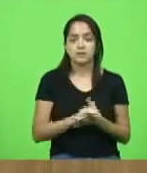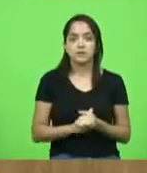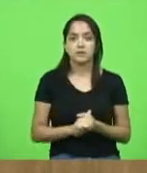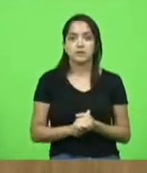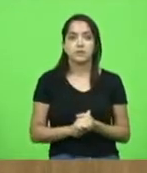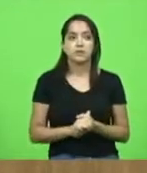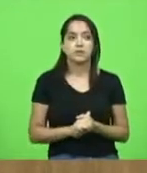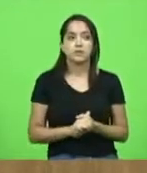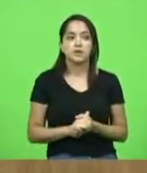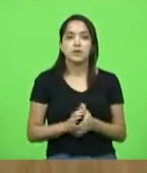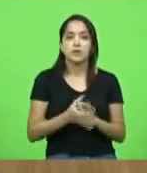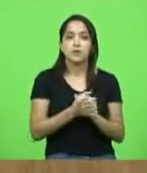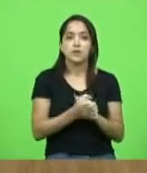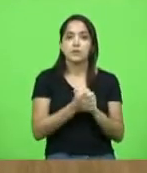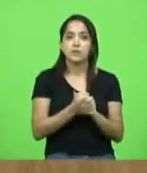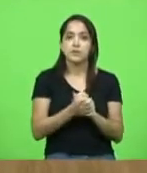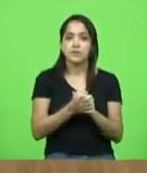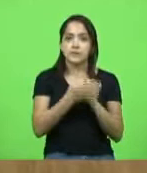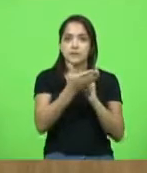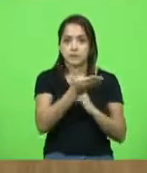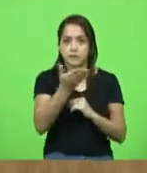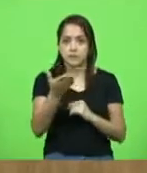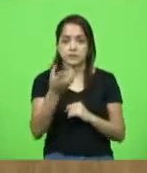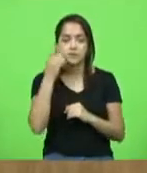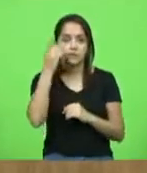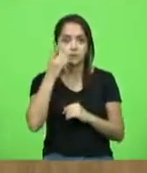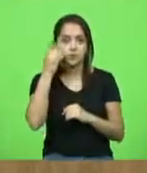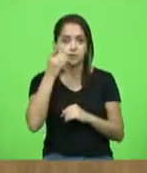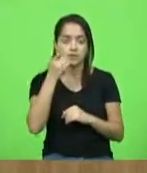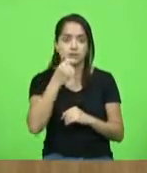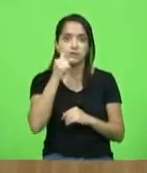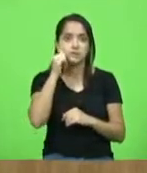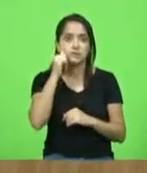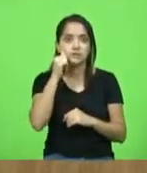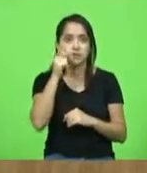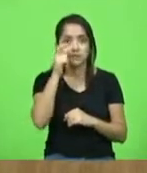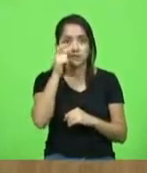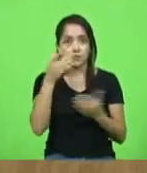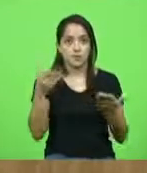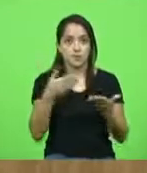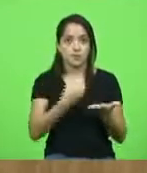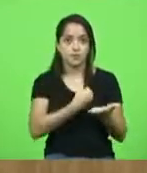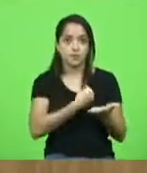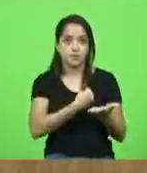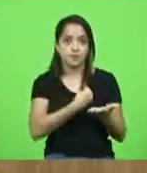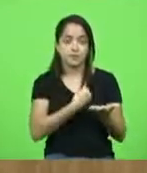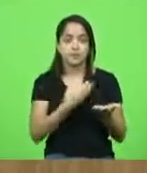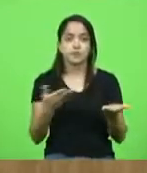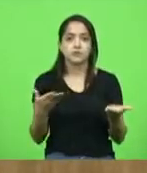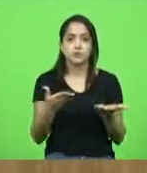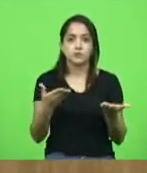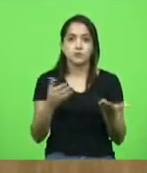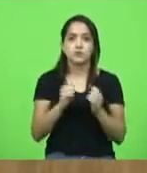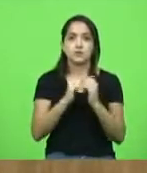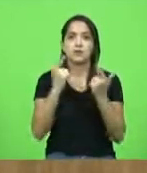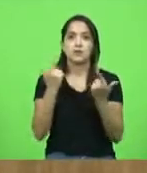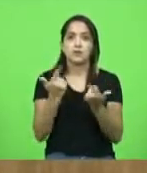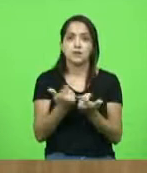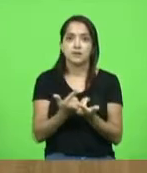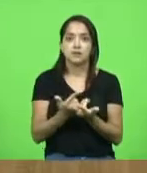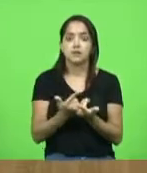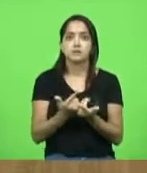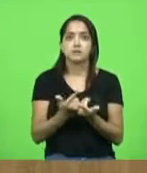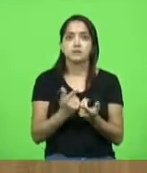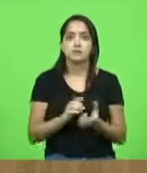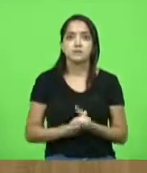é complementar todos os deputados senhoras deputadas aqueles estão aqui presentes aquele que aqueles que estão